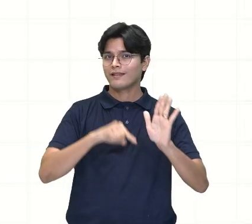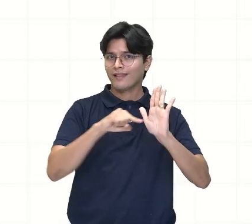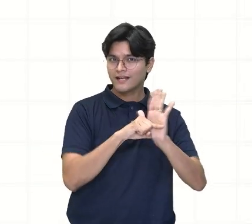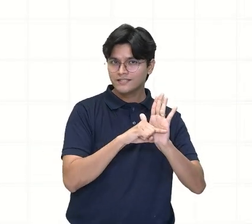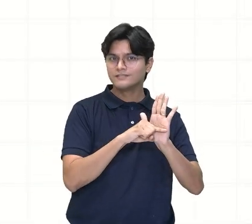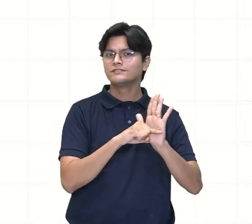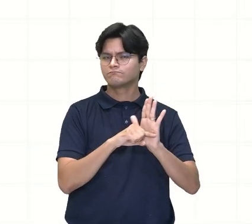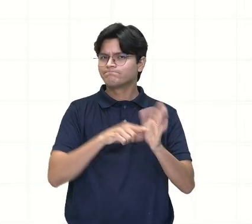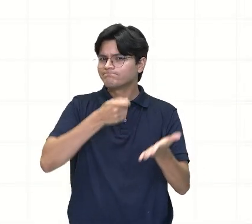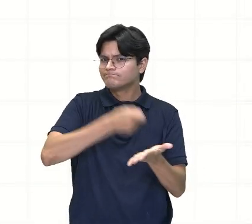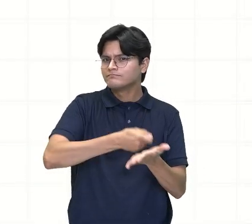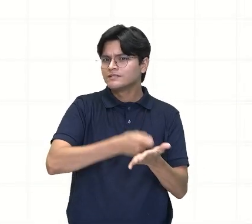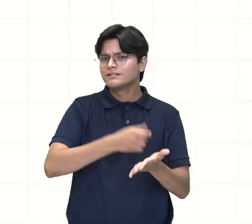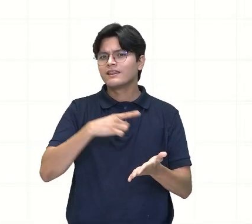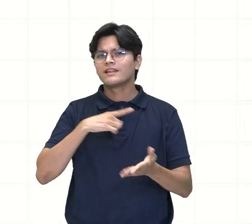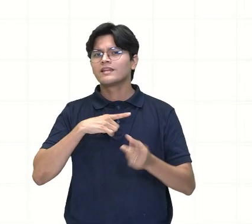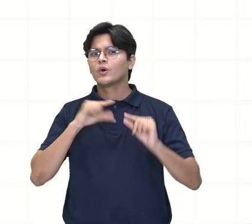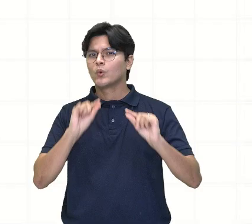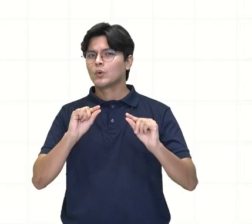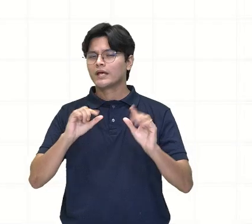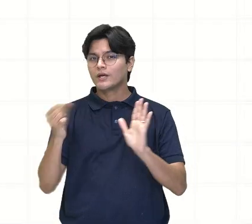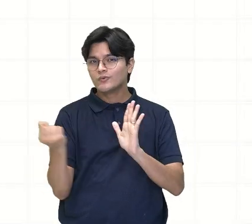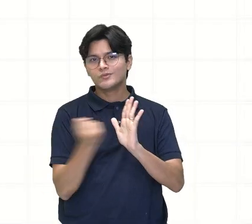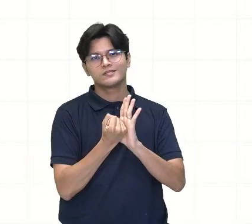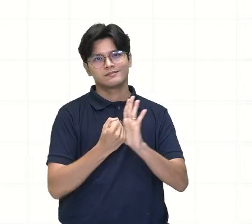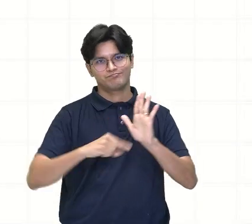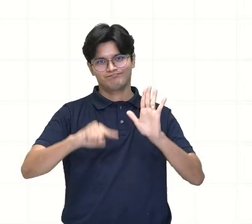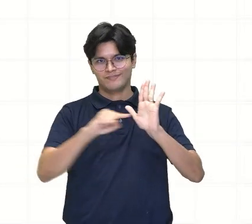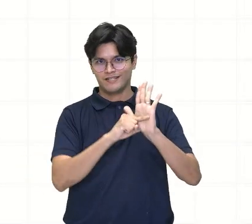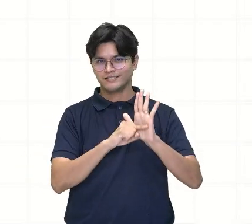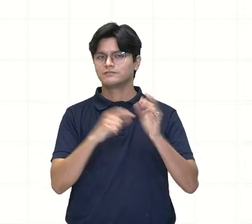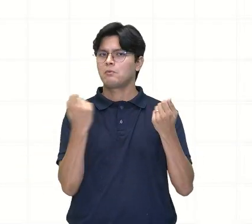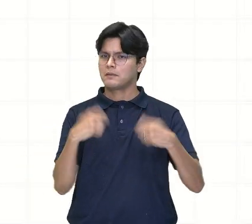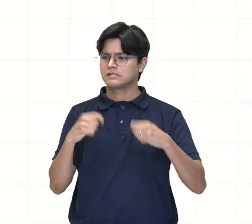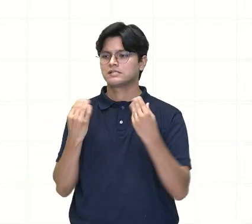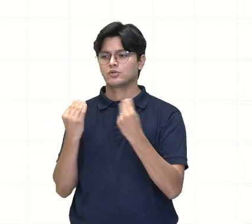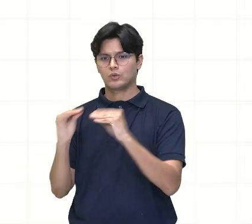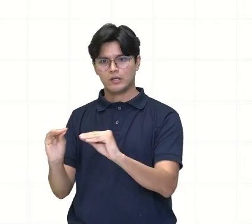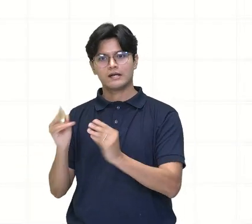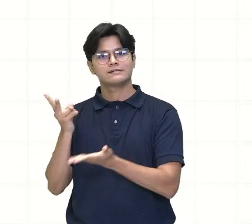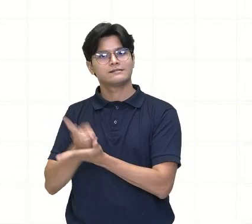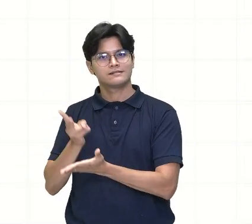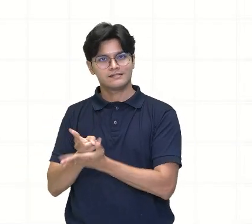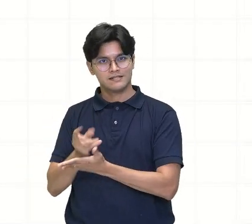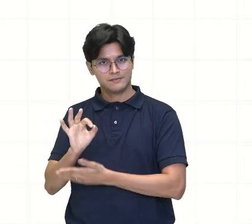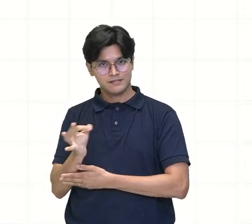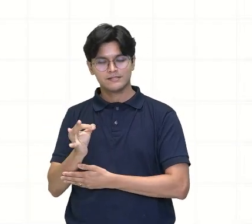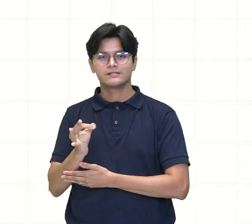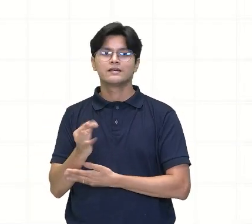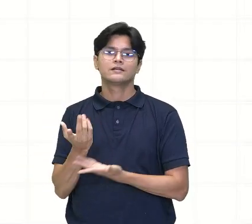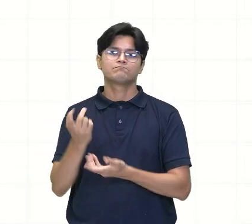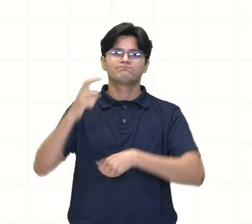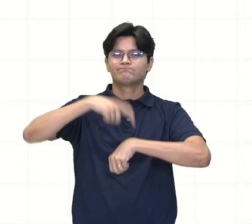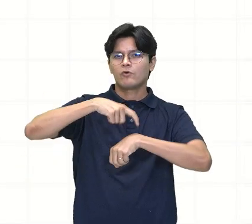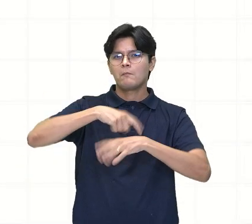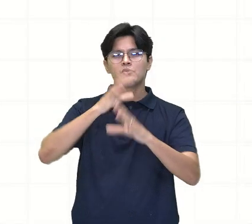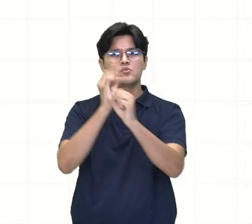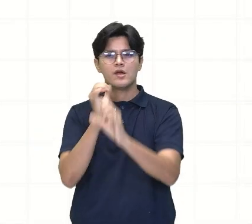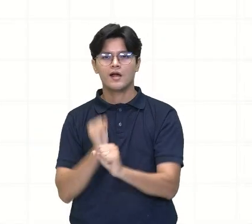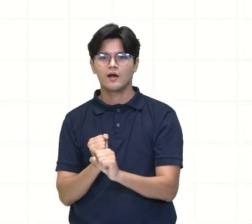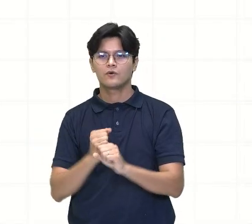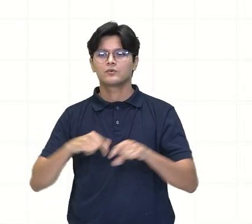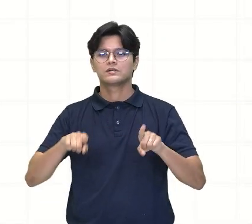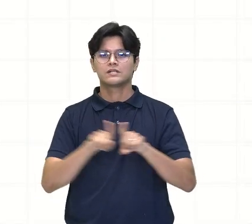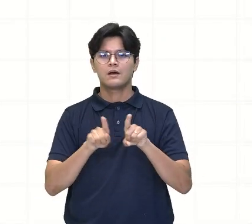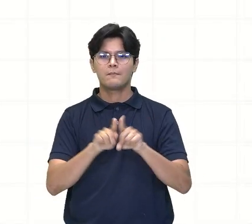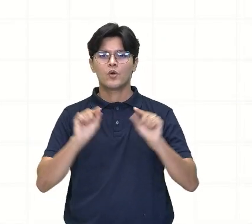obrigatoriamente vai ter o sinal negativo, ele não é opcional, tanto em operações quanto quando